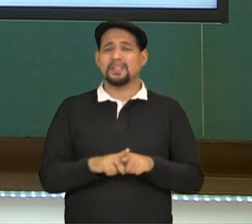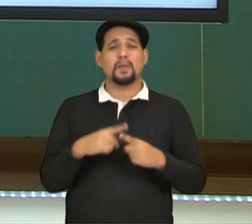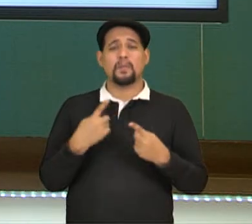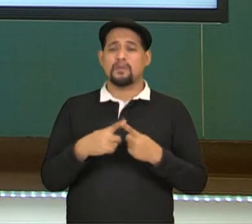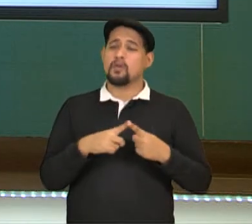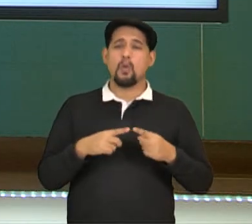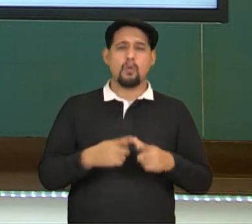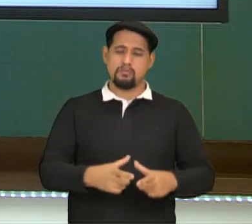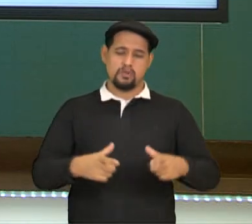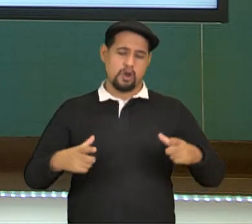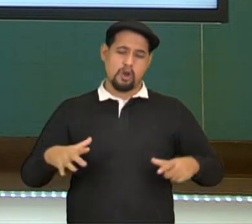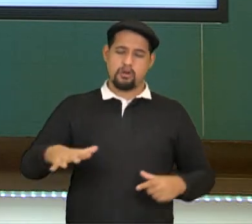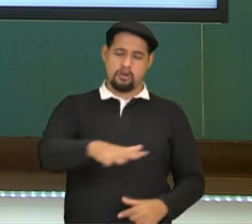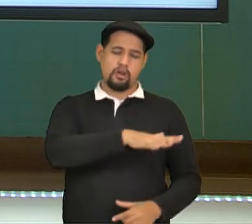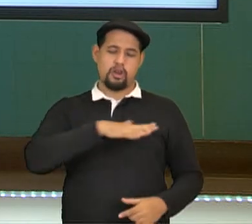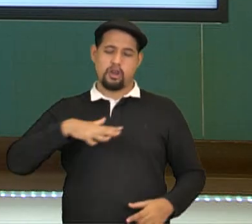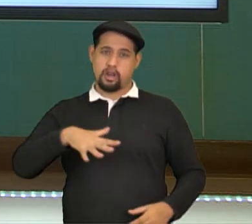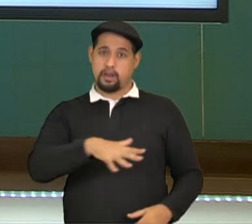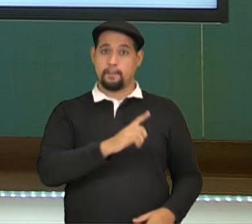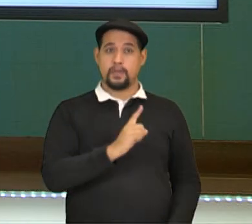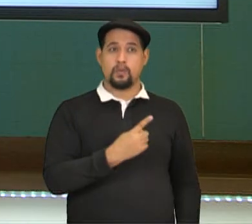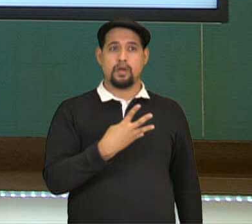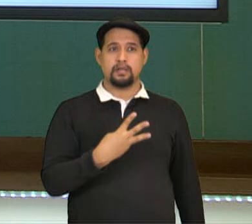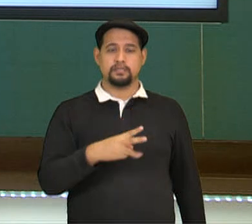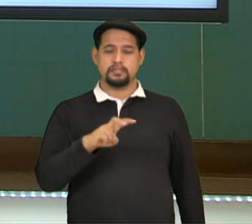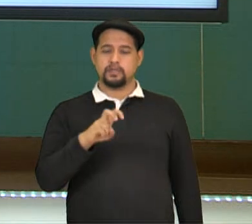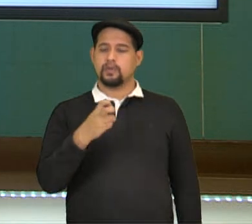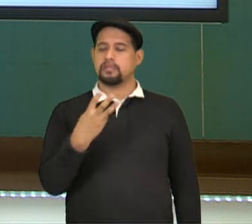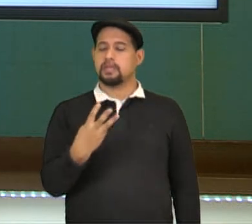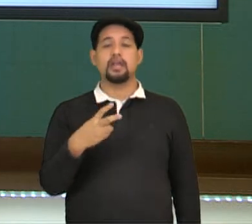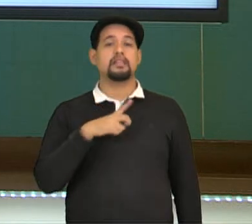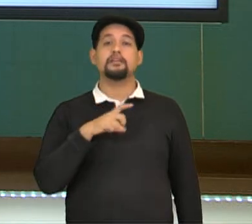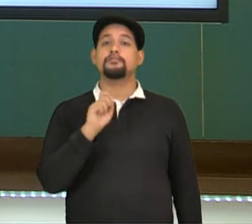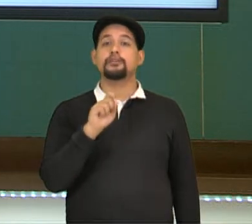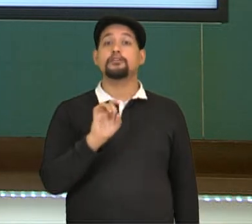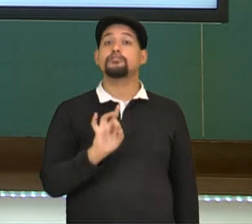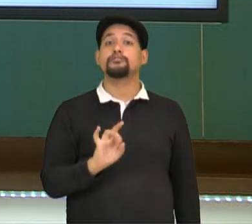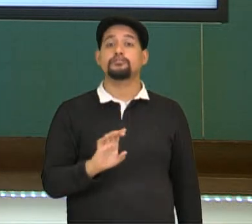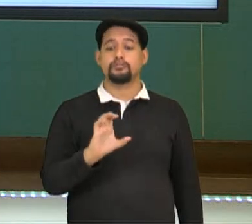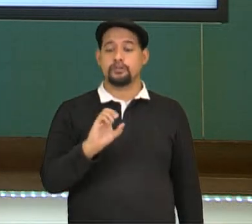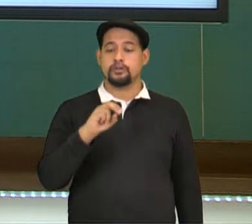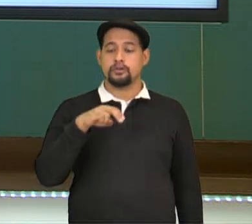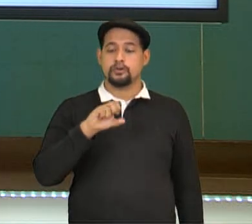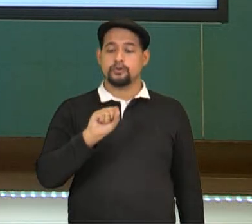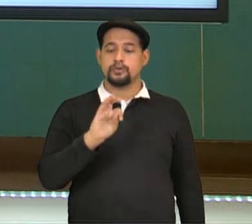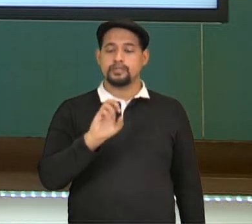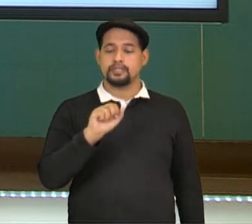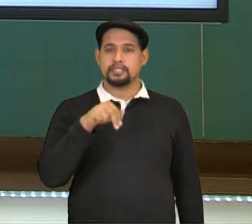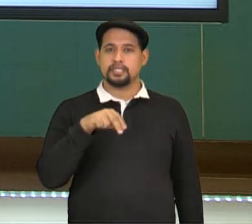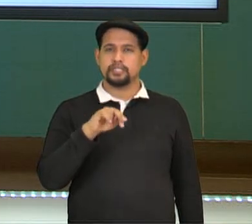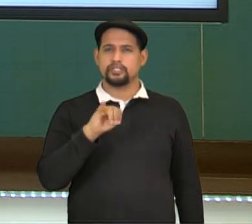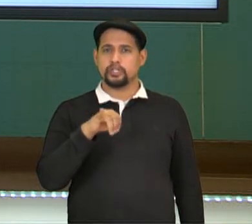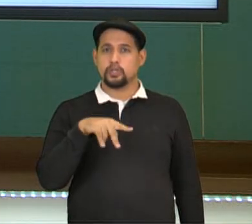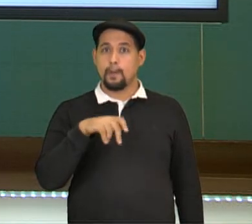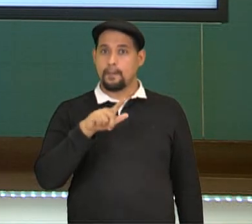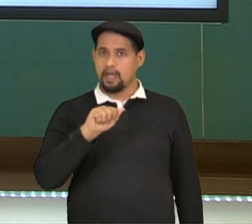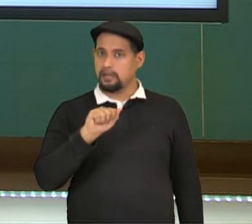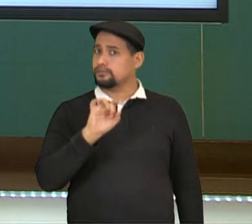vasto território, em 1453 a gente vai ter apenas Constantinopla basicamente resistindo.